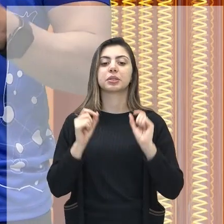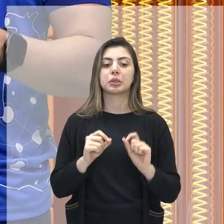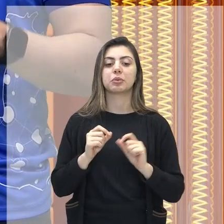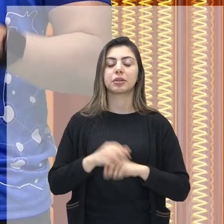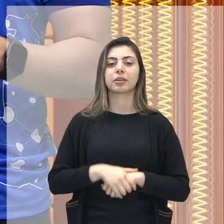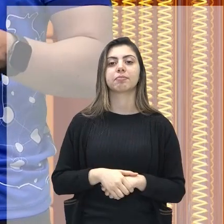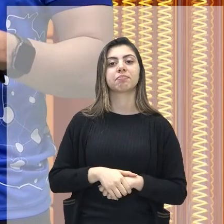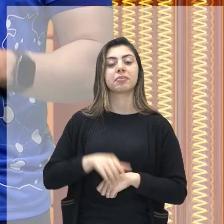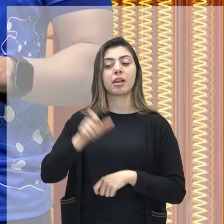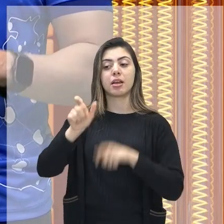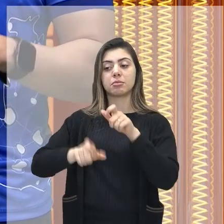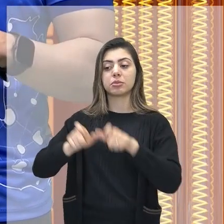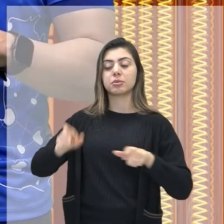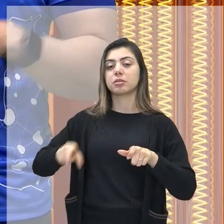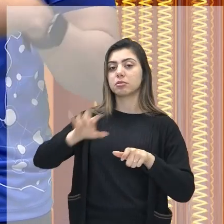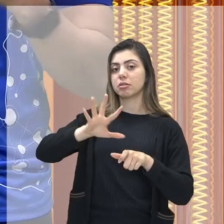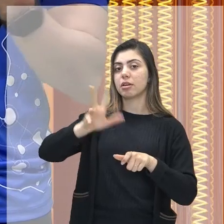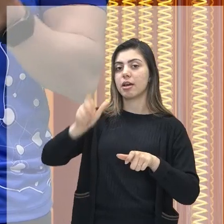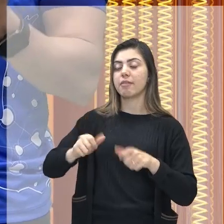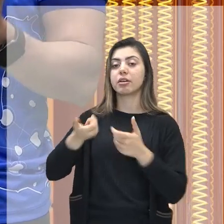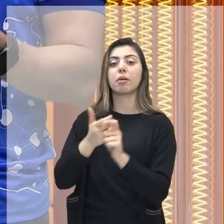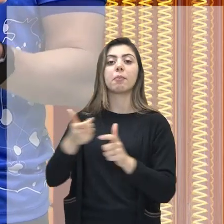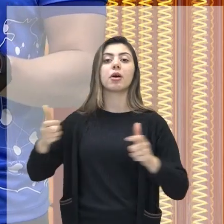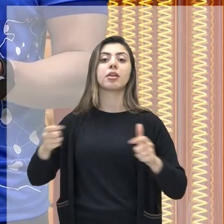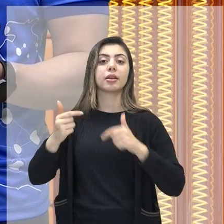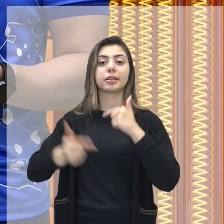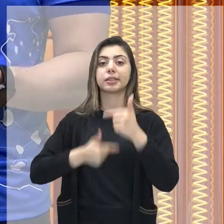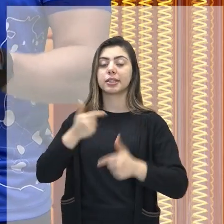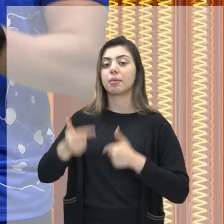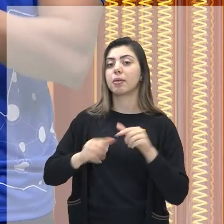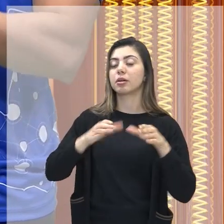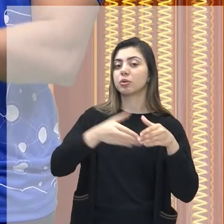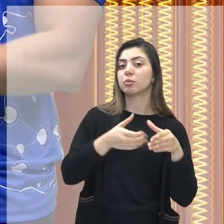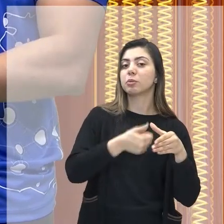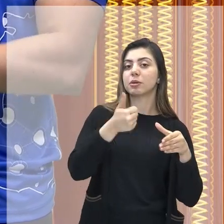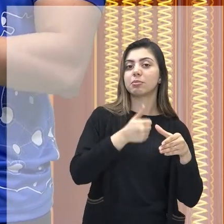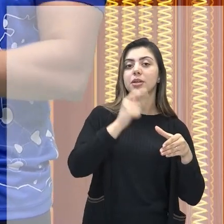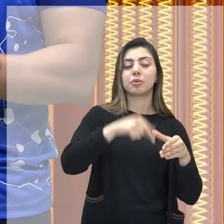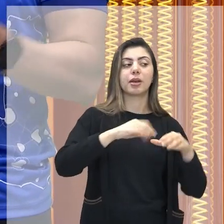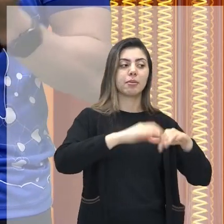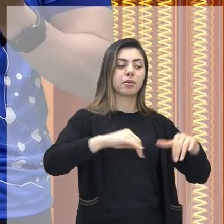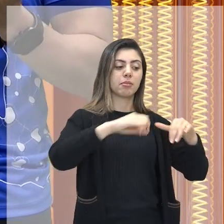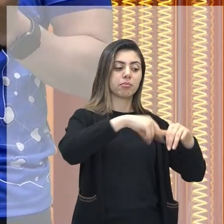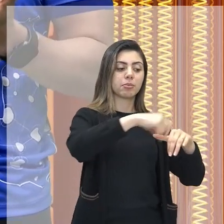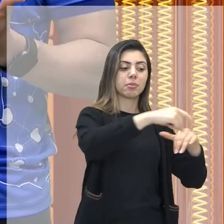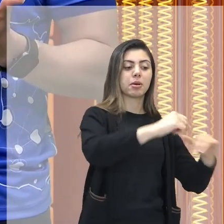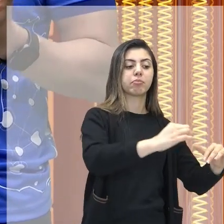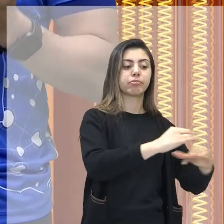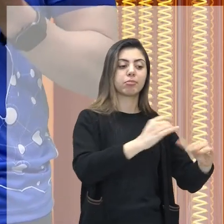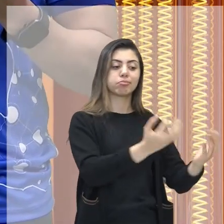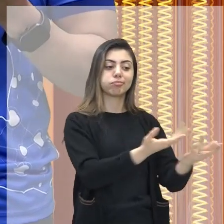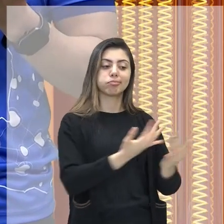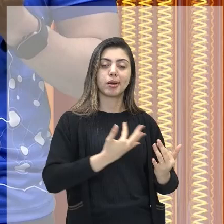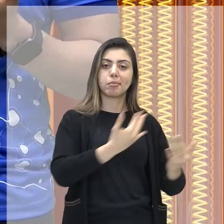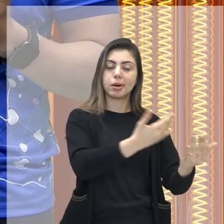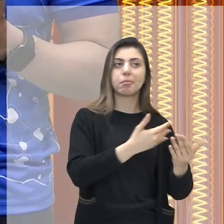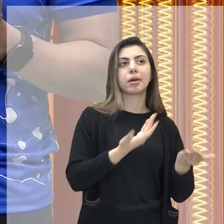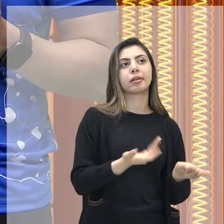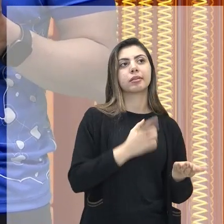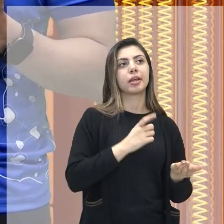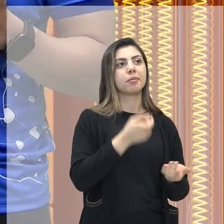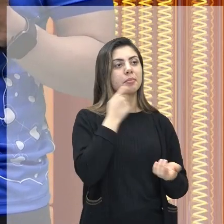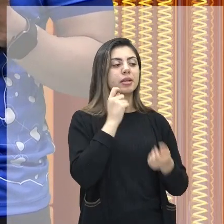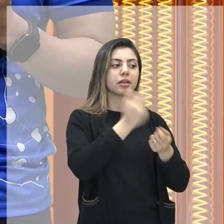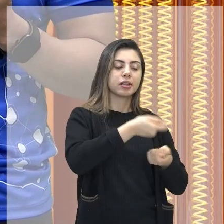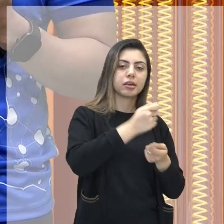das pessoas dentro da África, elas trabalham no setor primário. Portanto, nas atividades de agricultura, nas atividades de